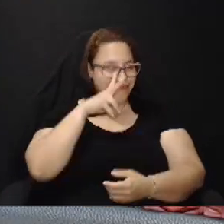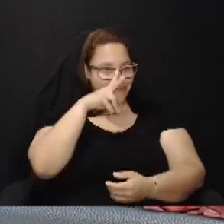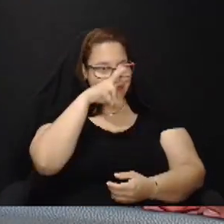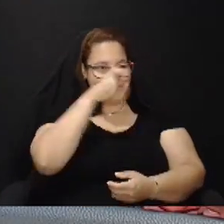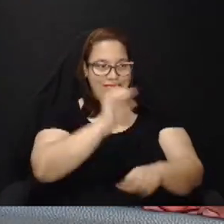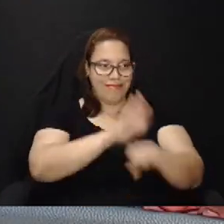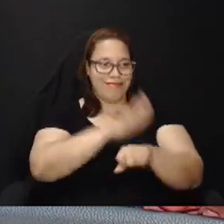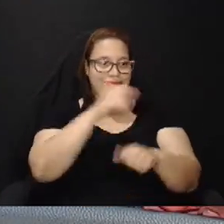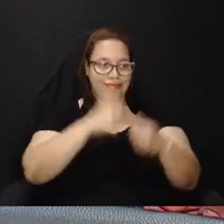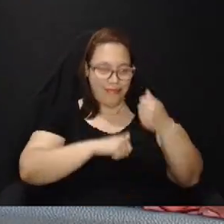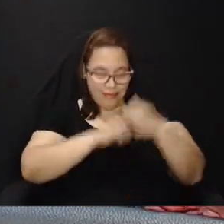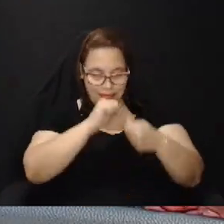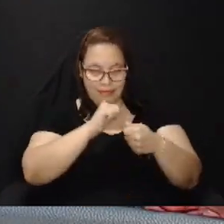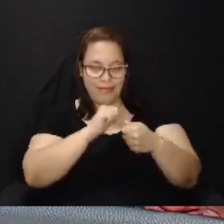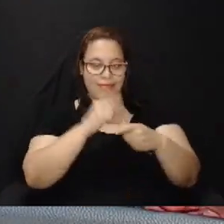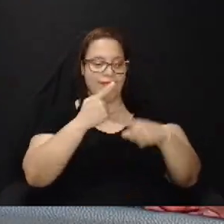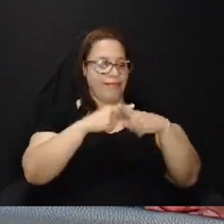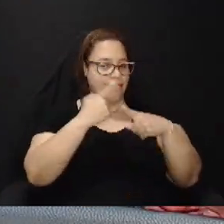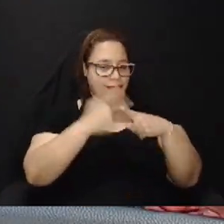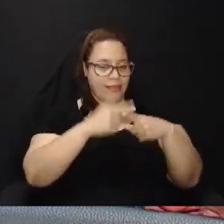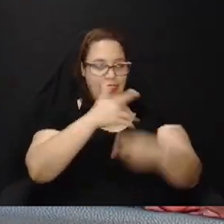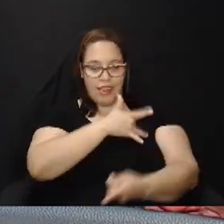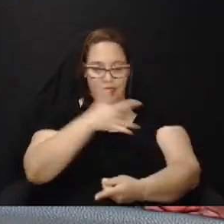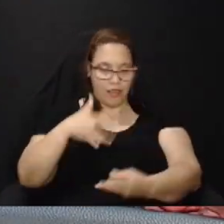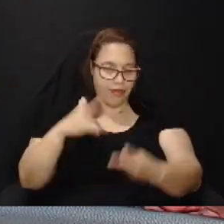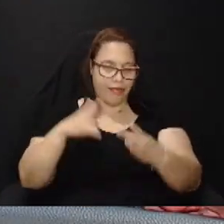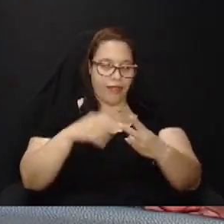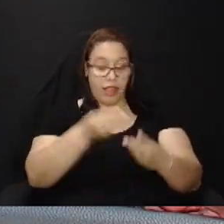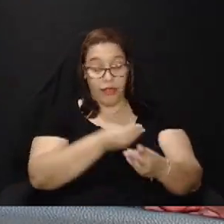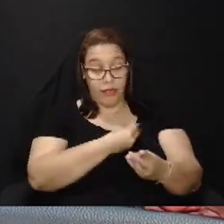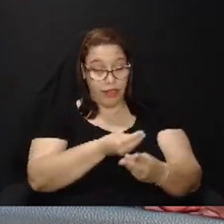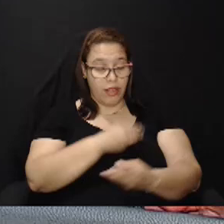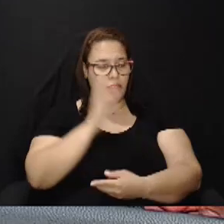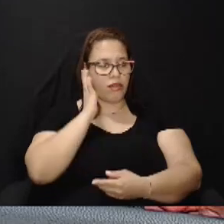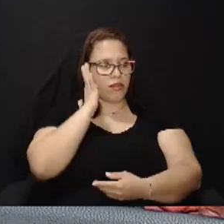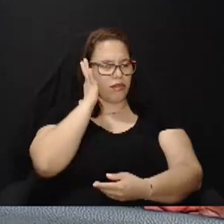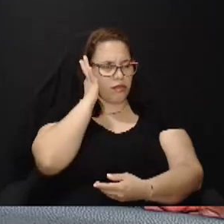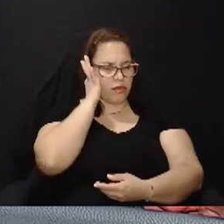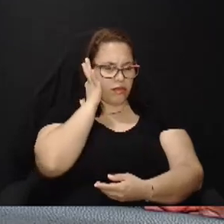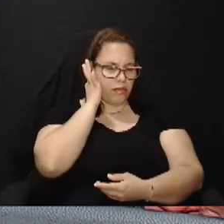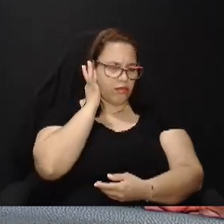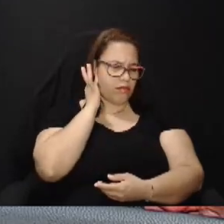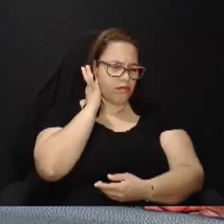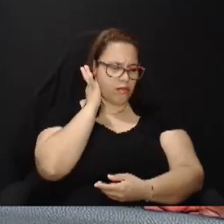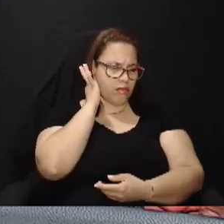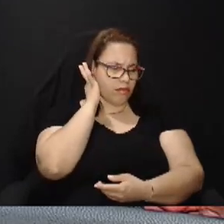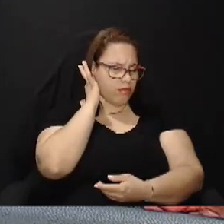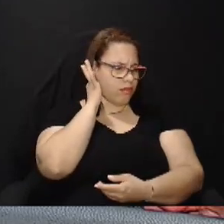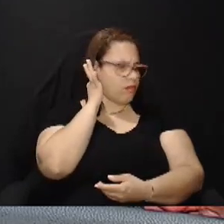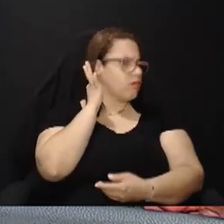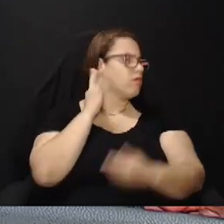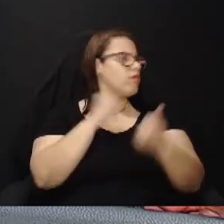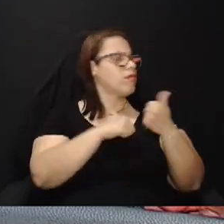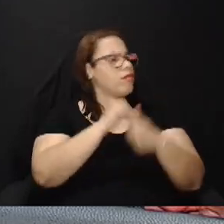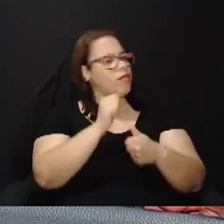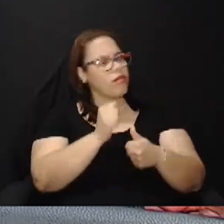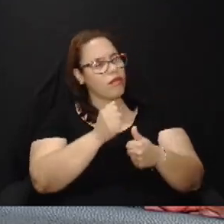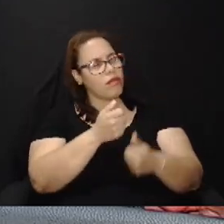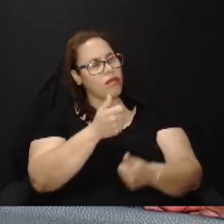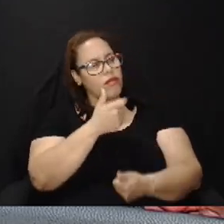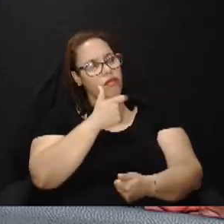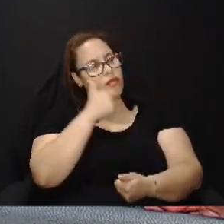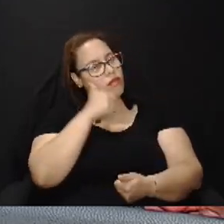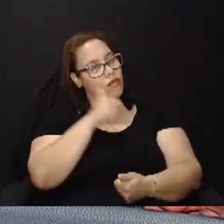esporte, porque o esporte é saúde, o esporte é vida. Acreditem nisso, sempre. Futebol feminino, né? O Brasil,